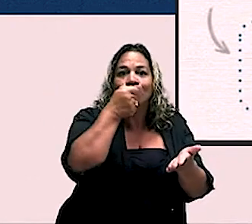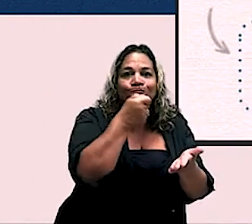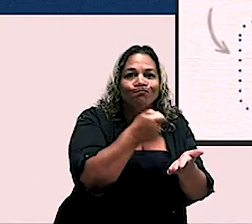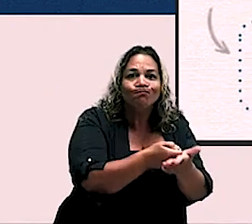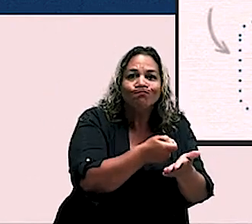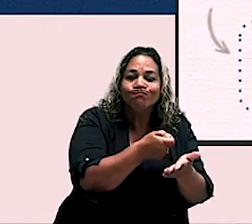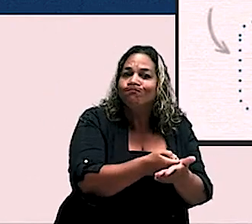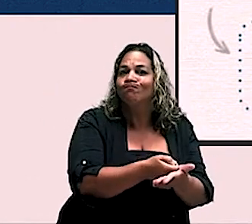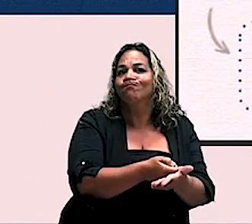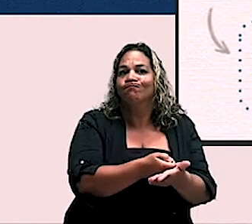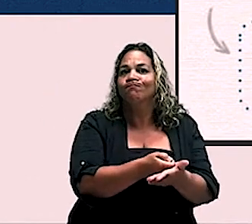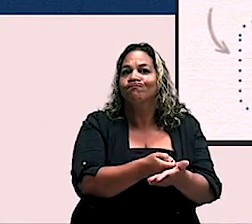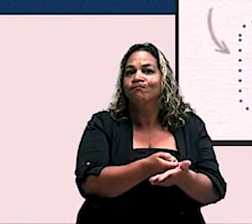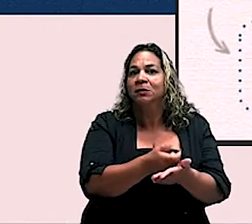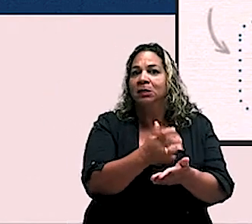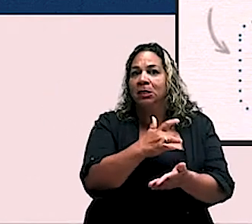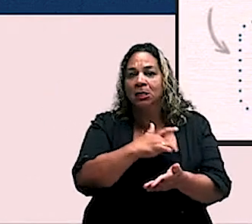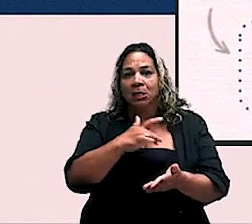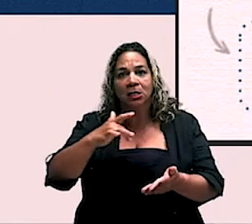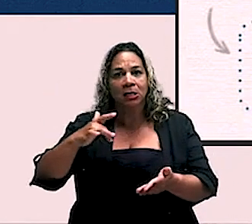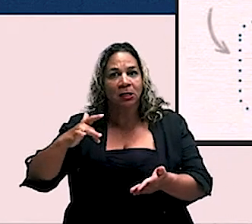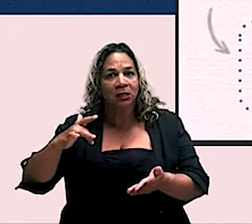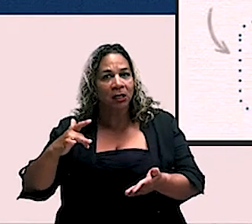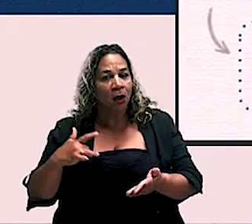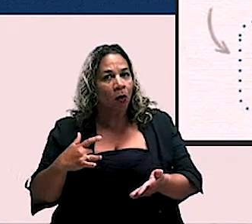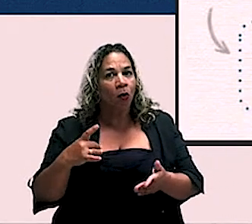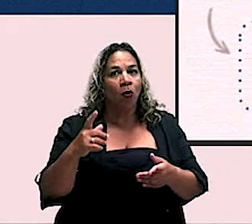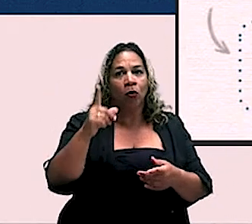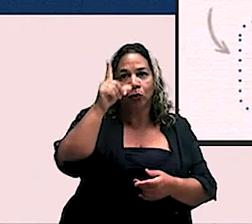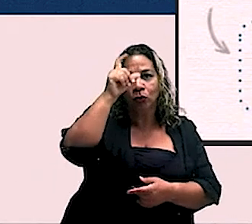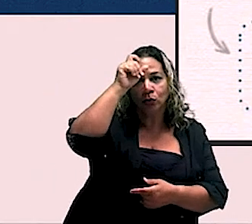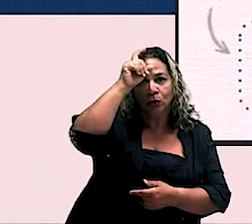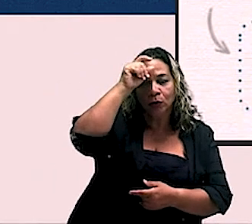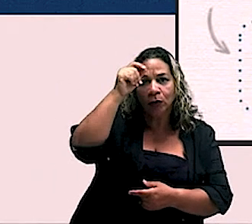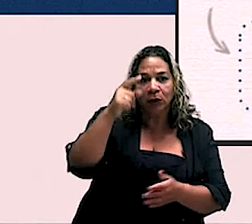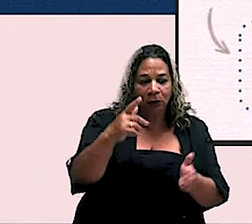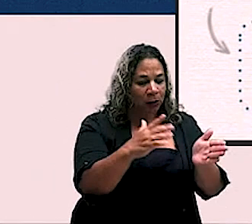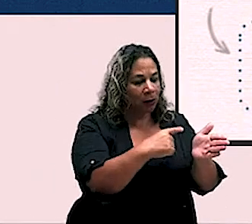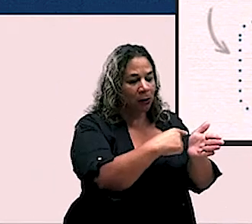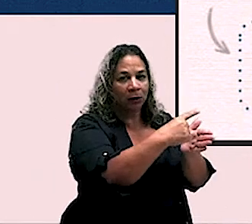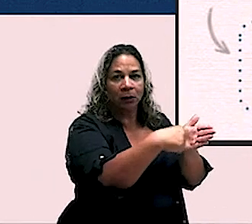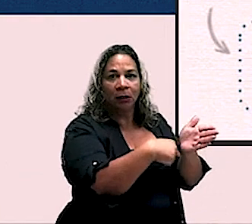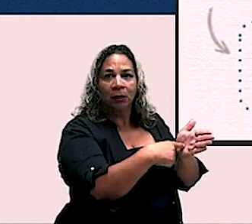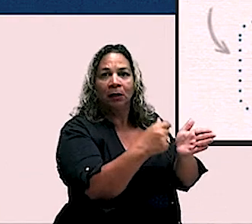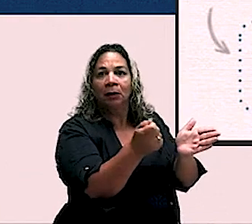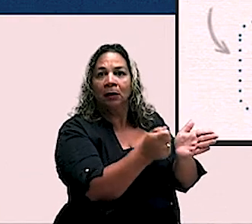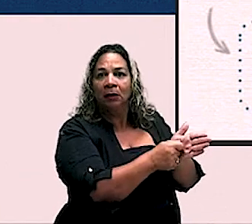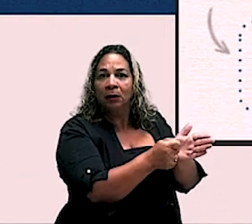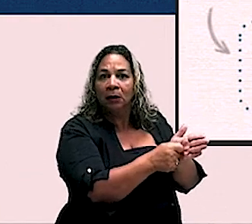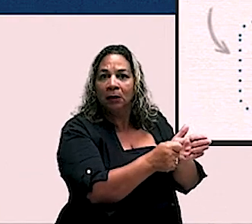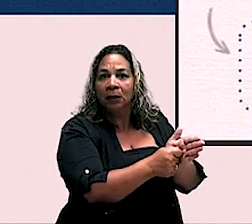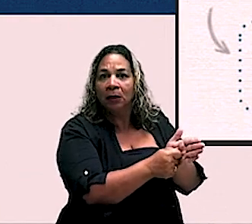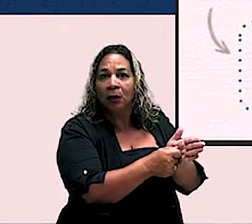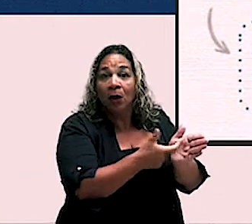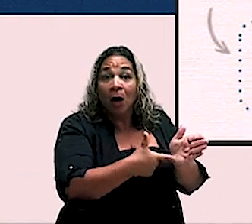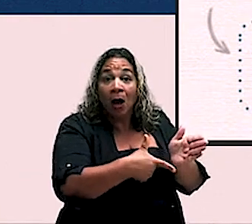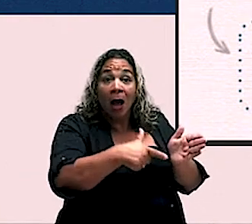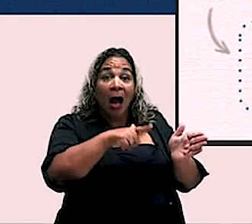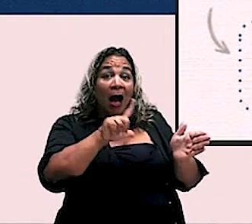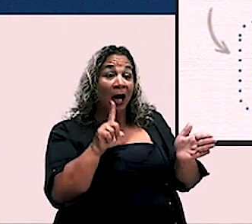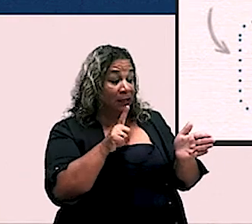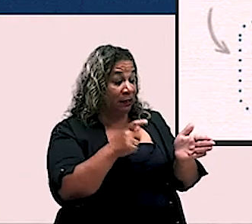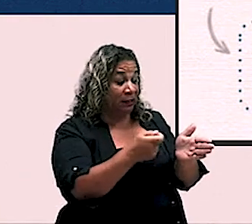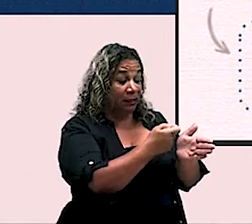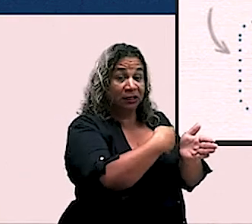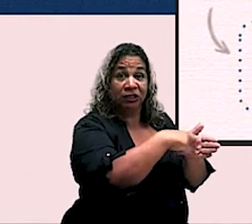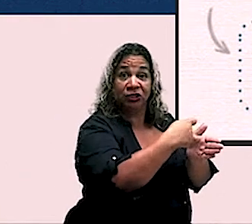os estabelecimentos de saúde que realizam pré-natal precisam registrar na caderneta a maternidade que ela vai realizar o parto com antecedência, isso é o mínimo, ela precisa